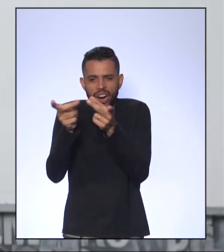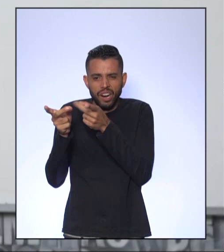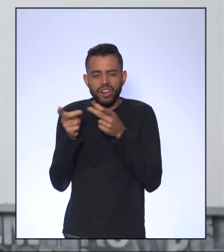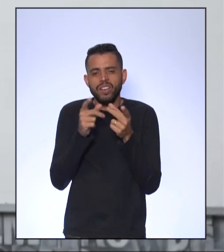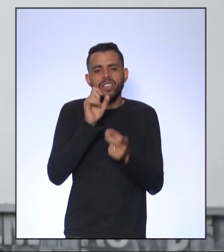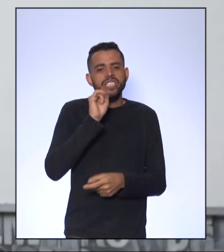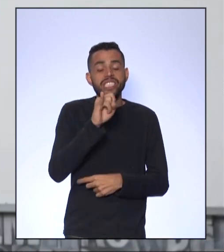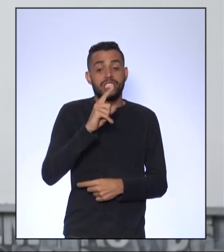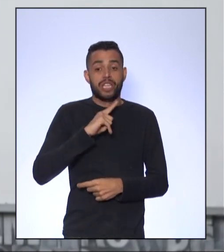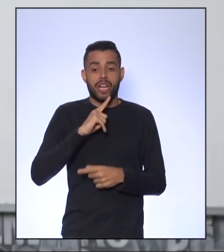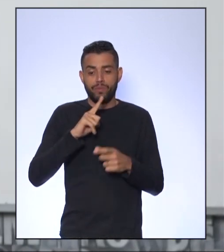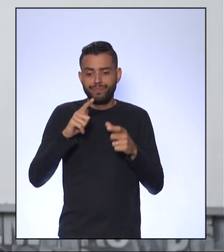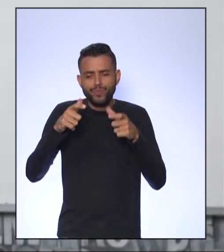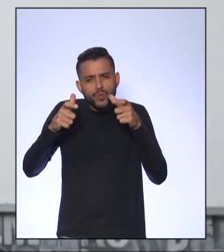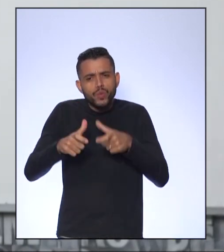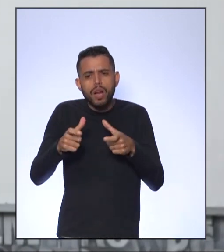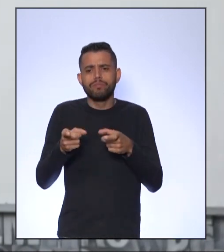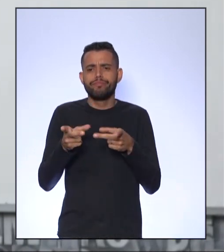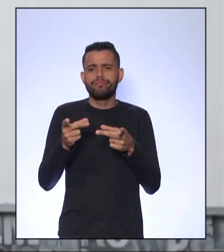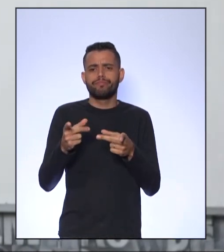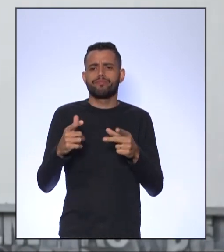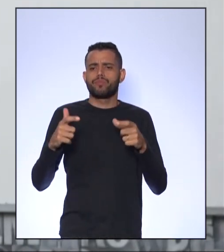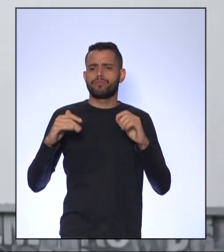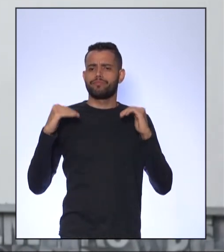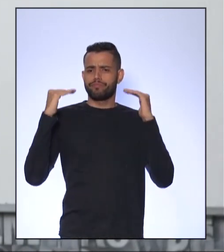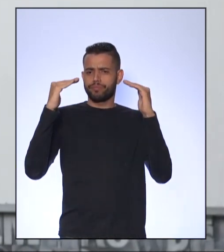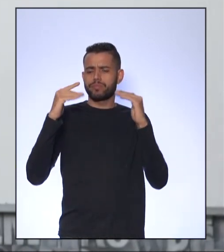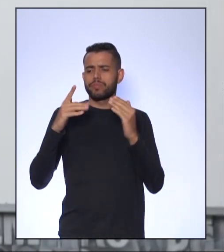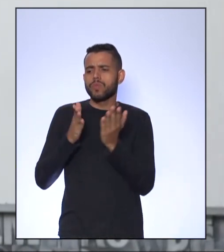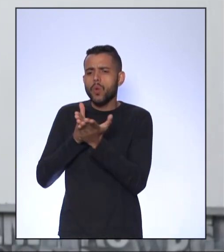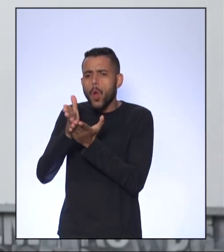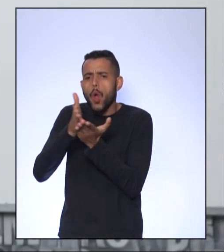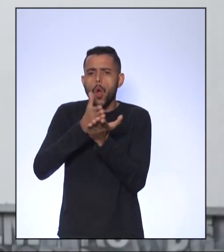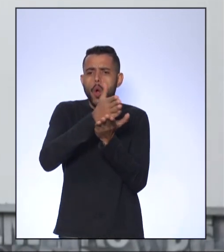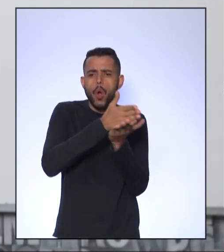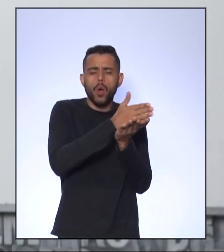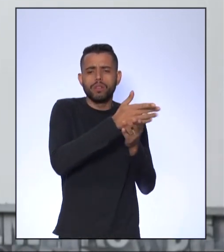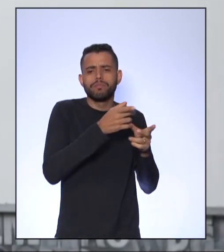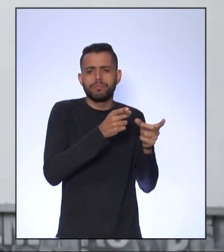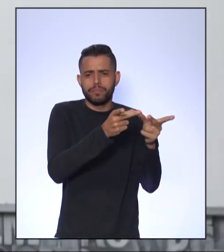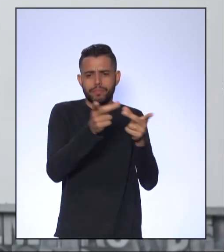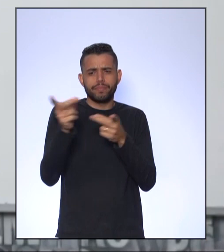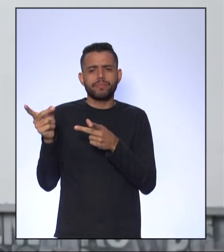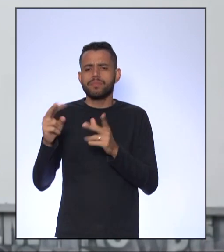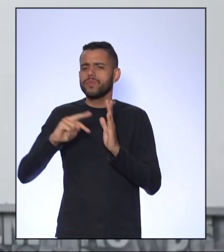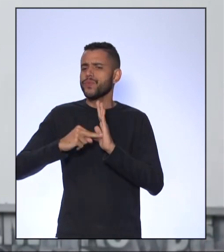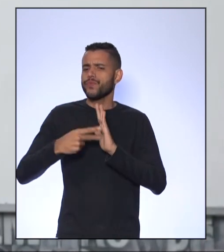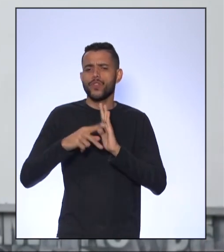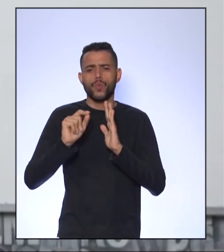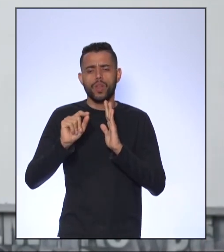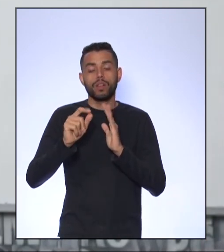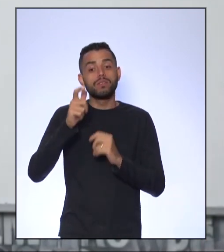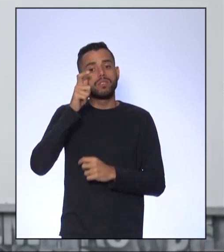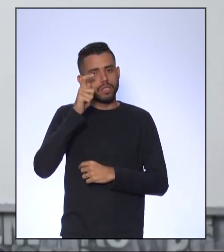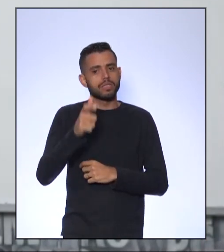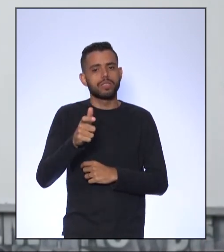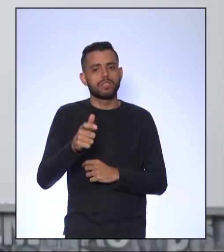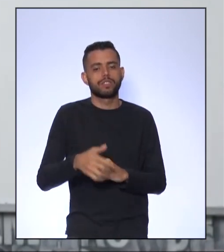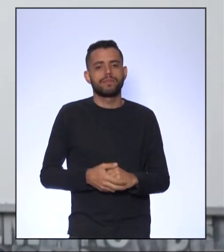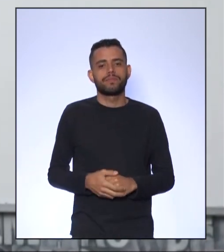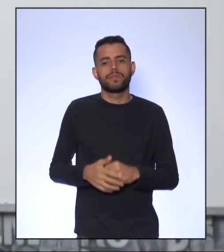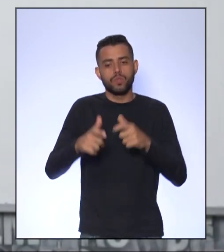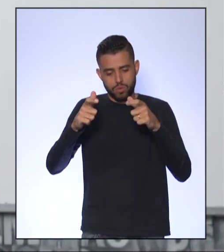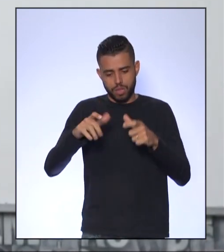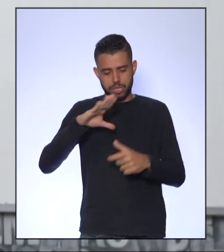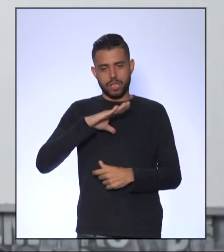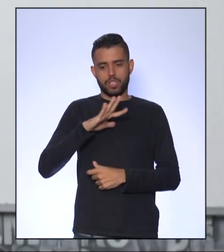comércio, localização privilegiada e rotas comerciais, isso significa uma coisa interessante. Em Florença,